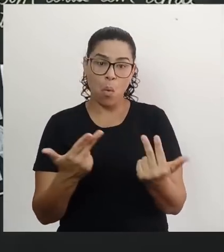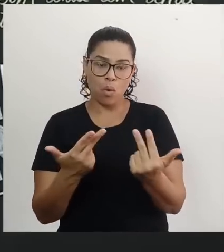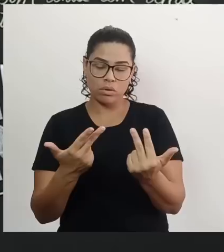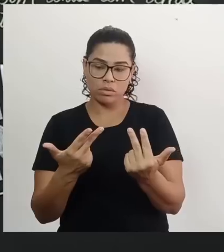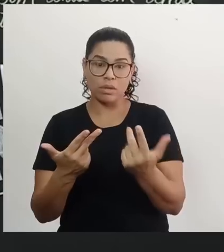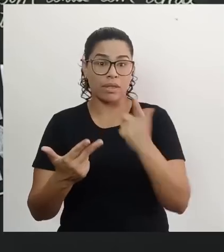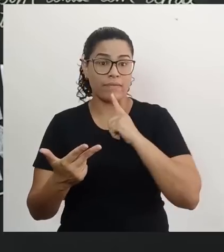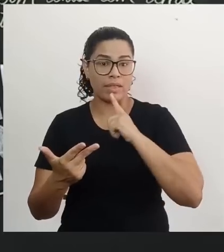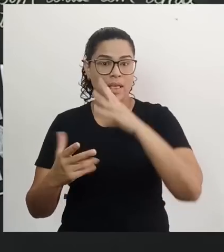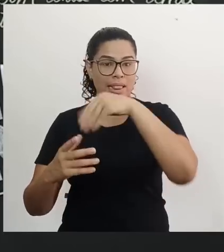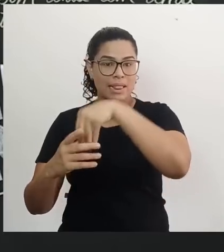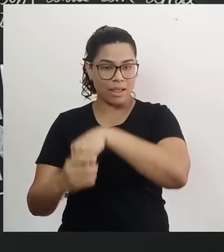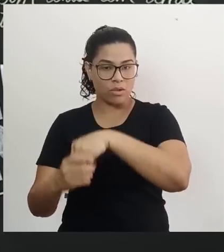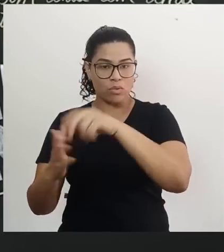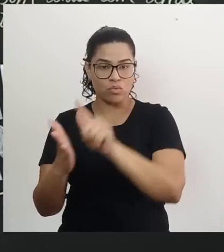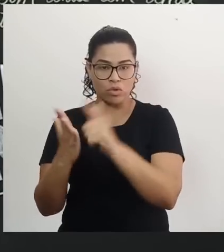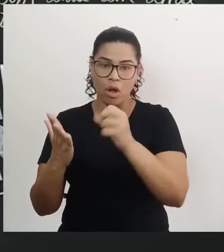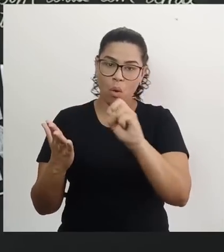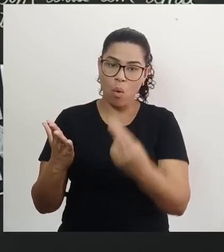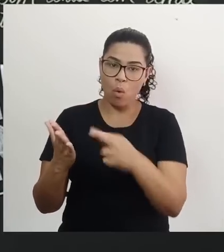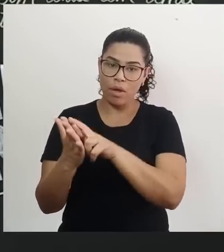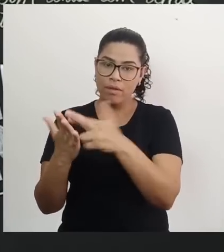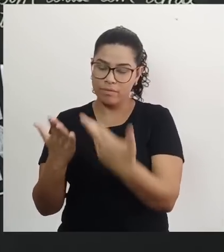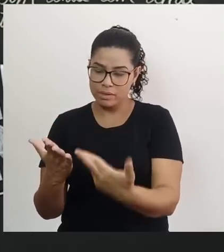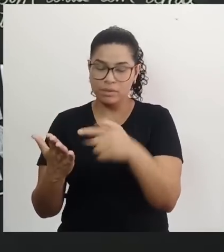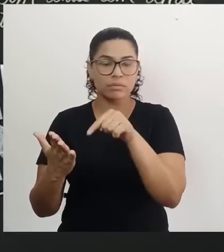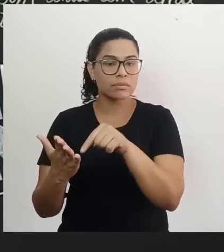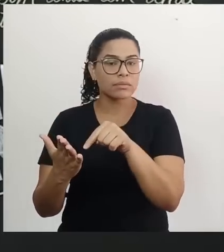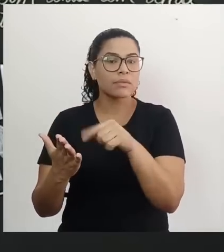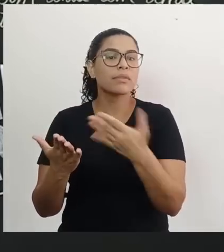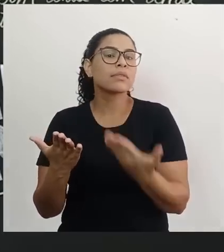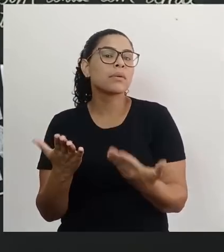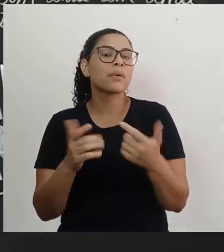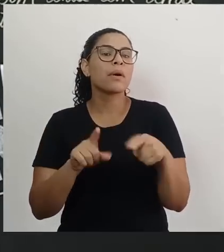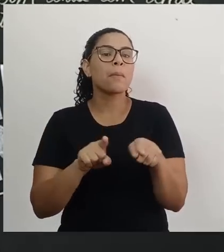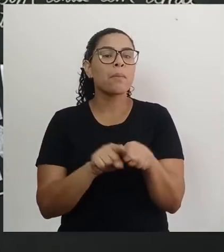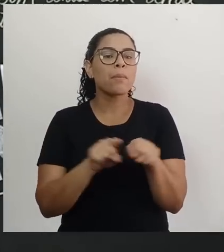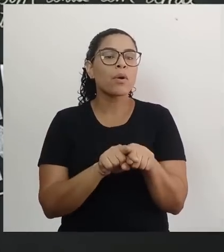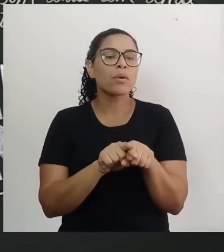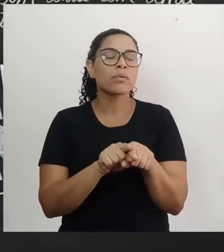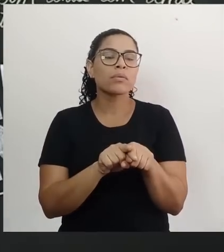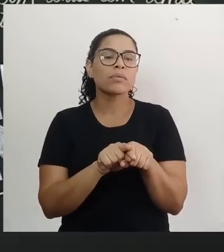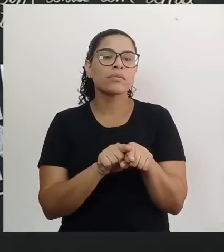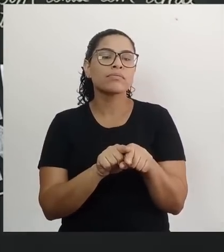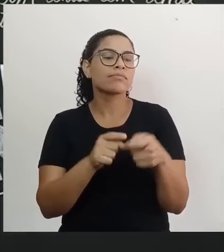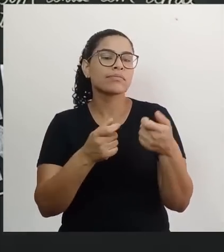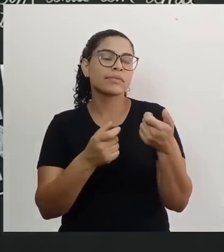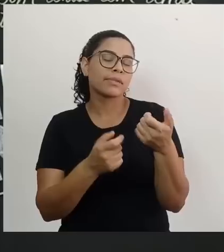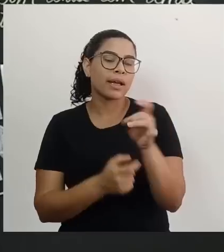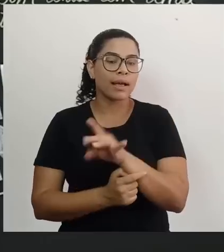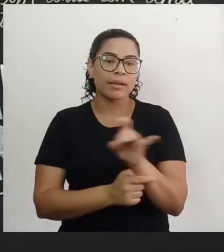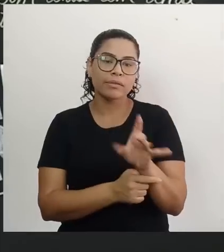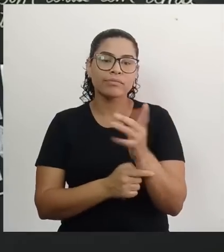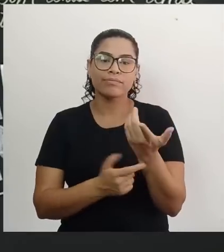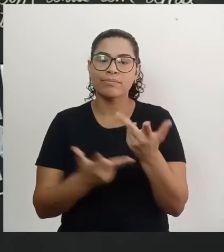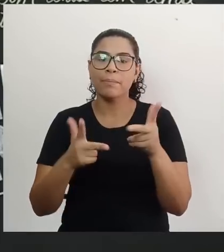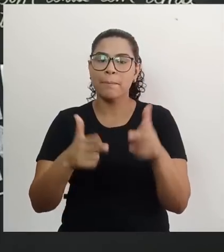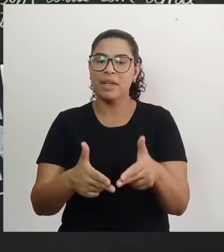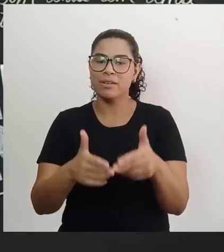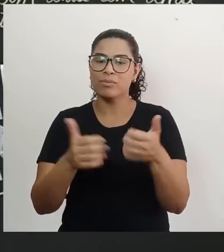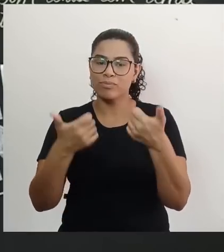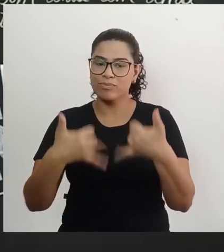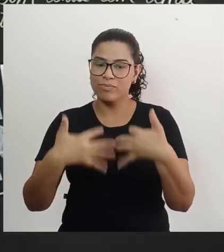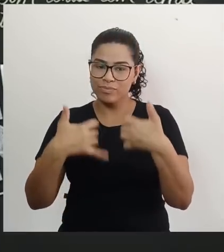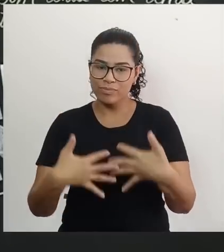jornal ou nessa revista, por exemplo. Então, é o jornal e a revista falando deles mesmos. Nós temos também um